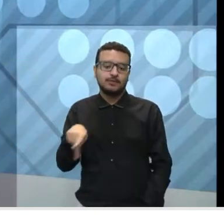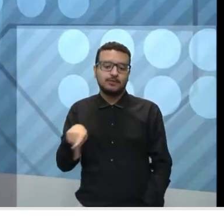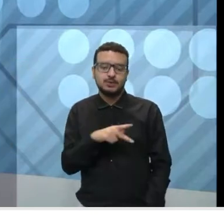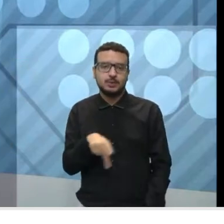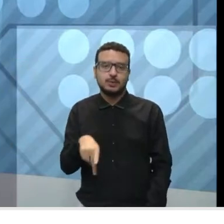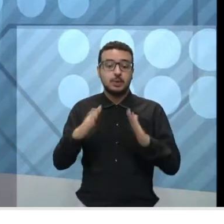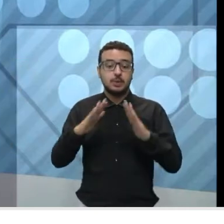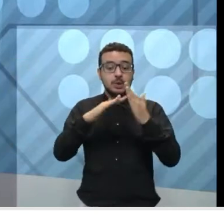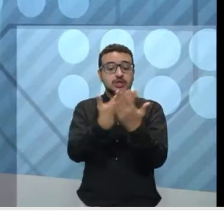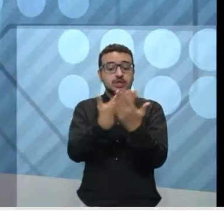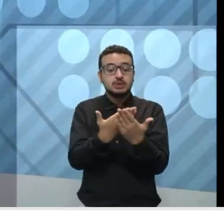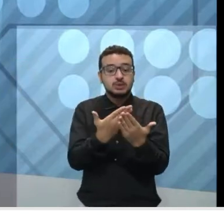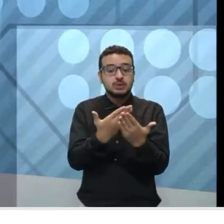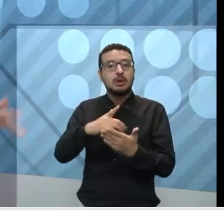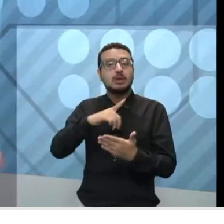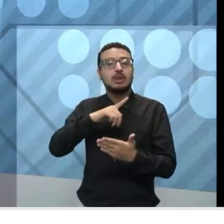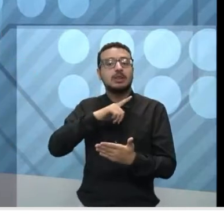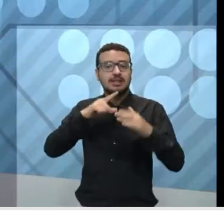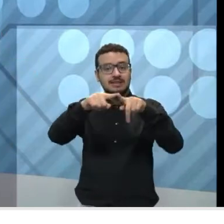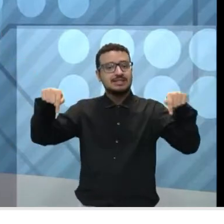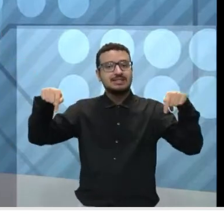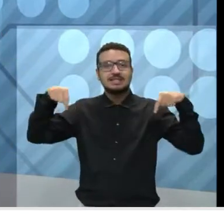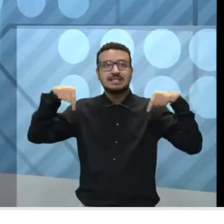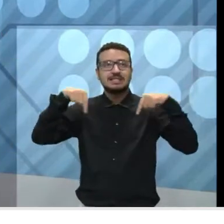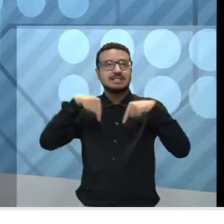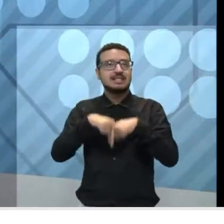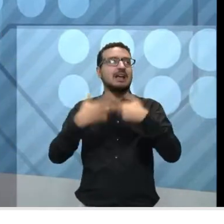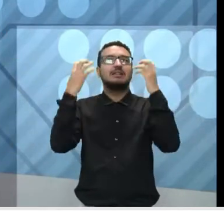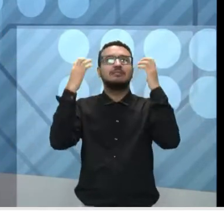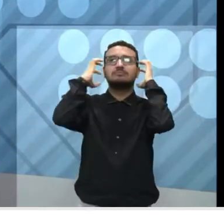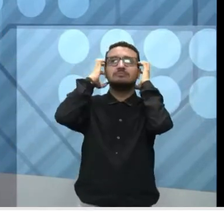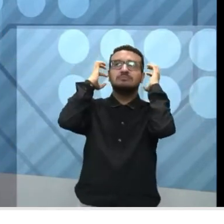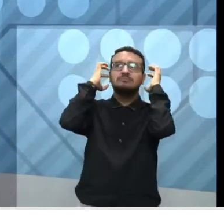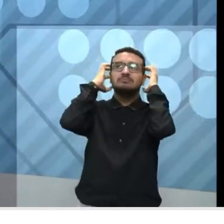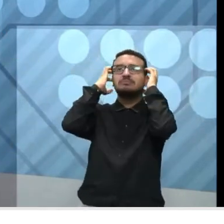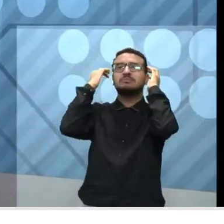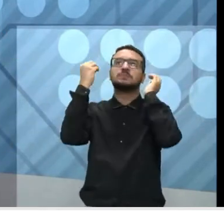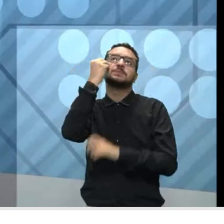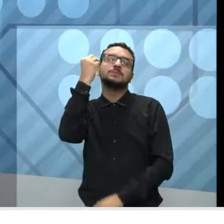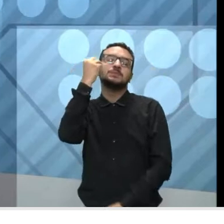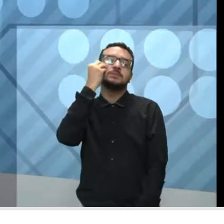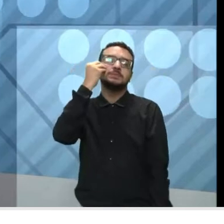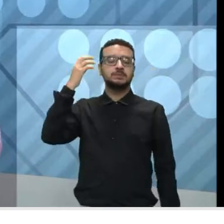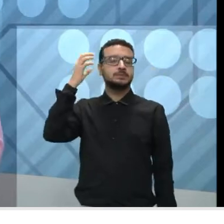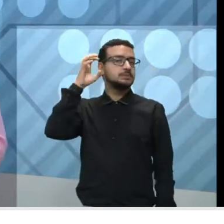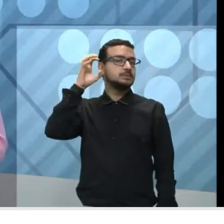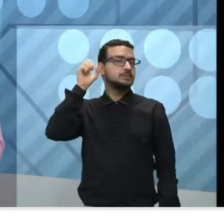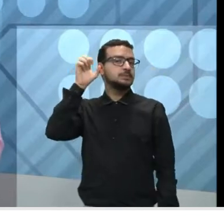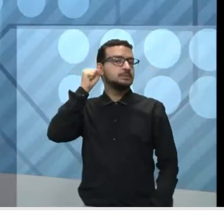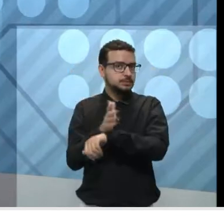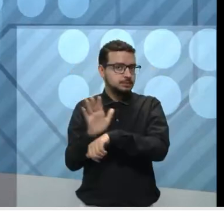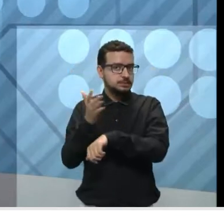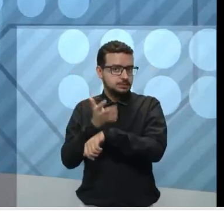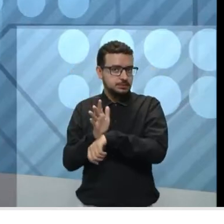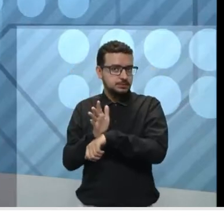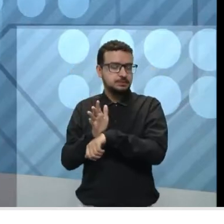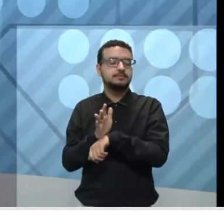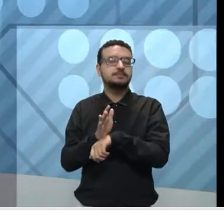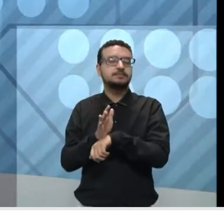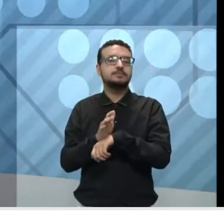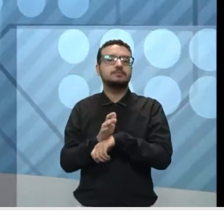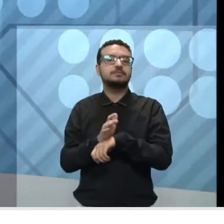acústicas para treinamento auditivo. E aí, nessa época, então, a comunicação total permite